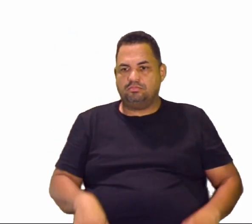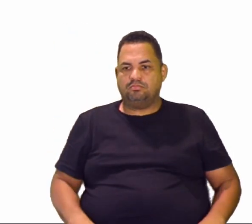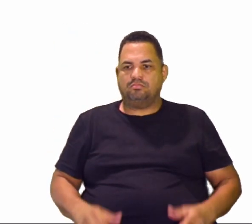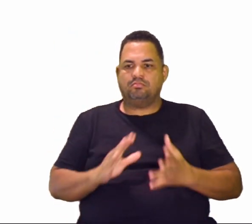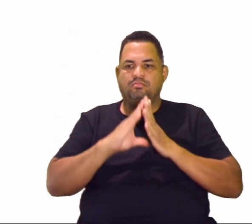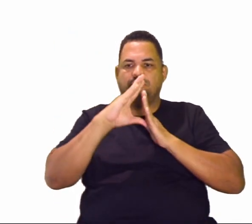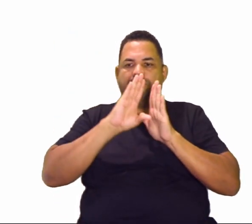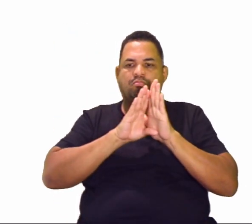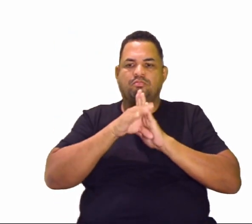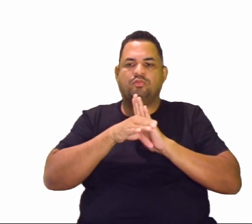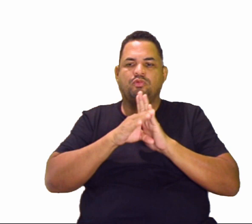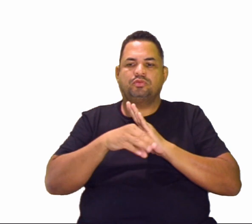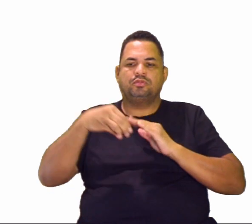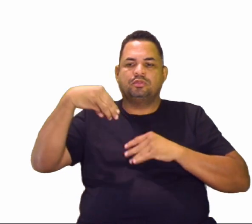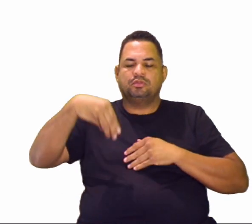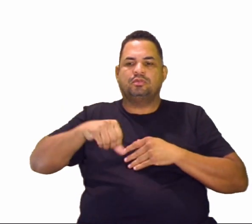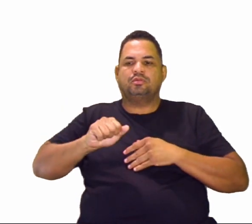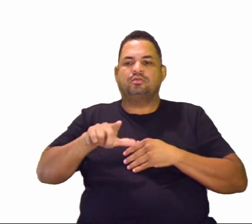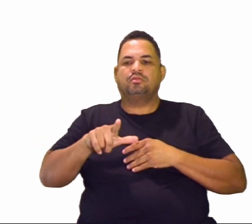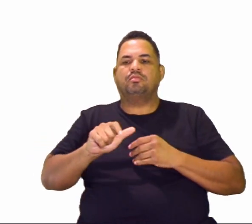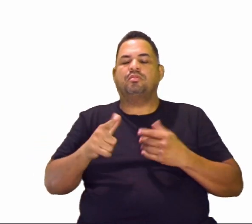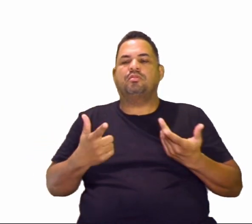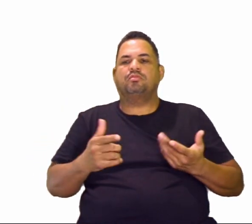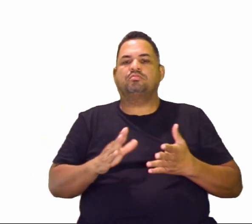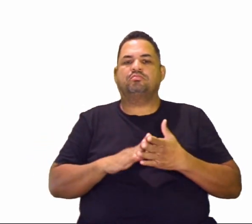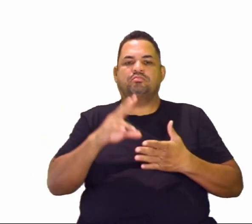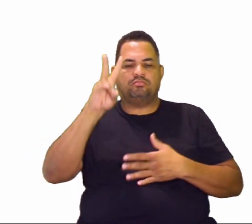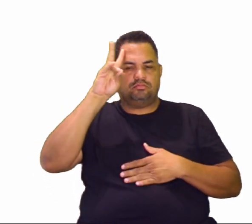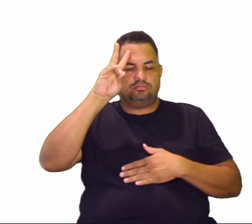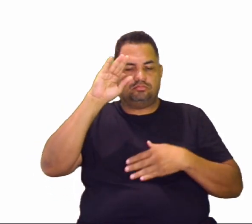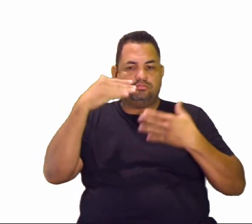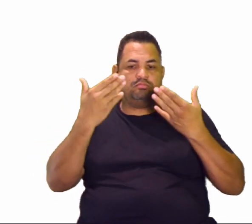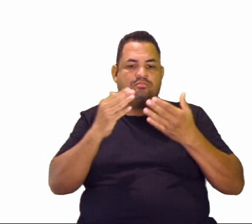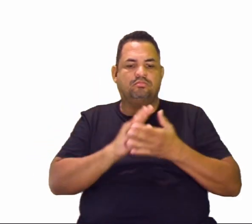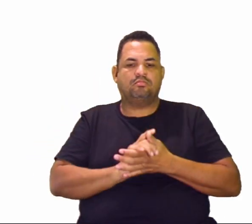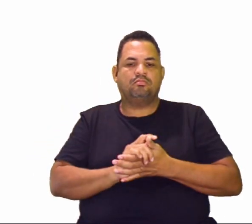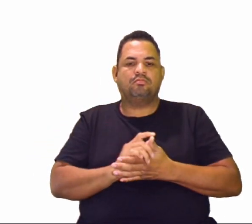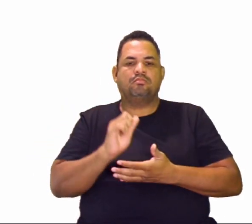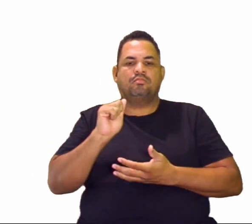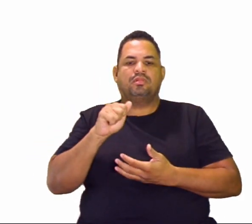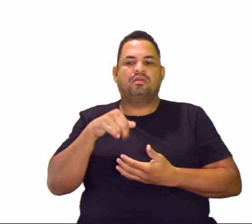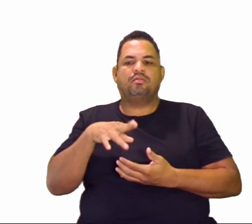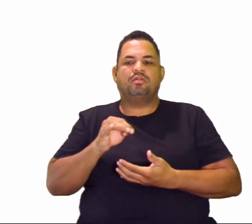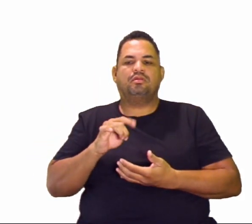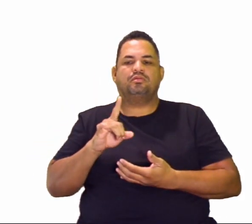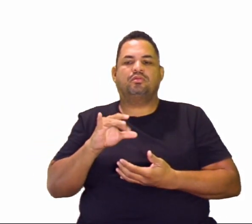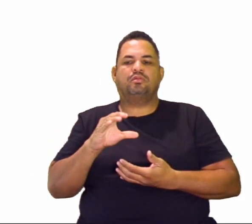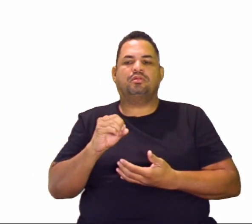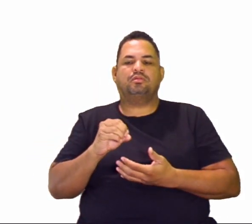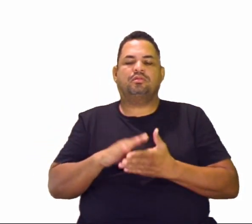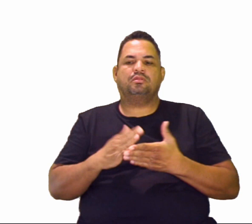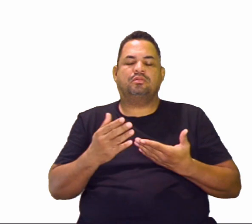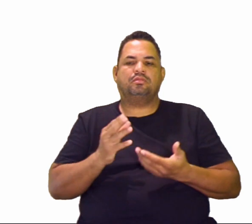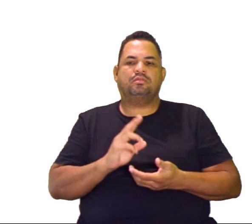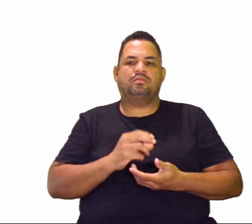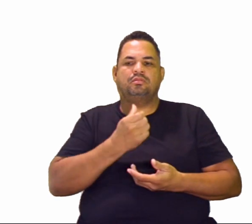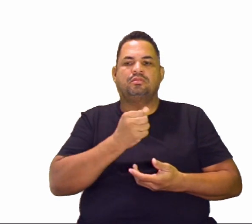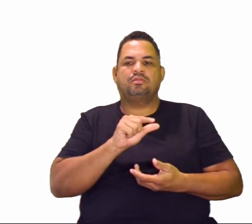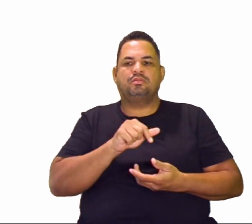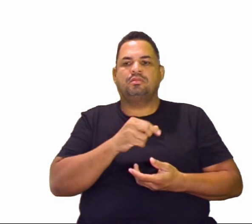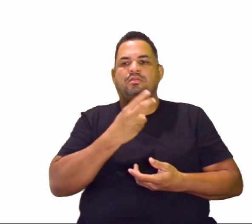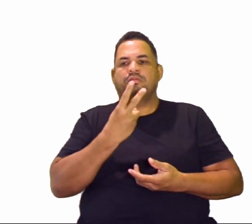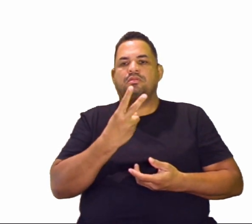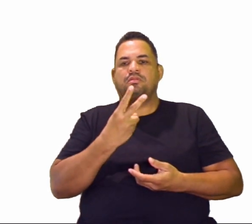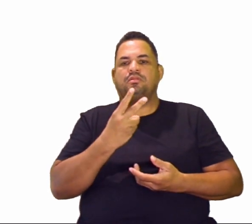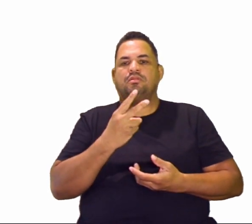o conceito de mol. Quando se fala em mol, você lembra amontoado, ou seja,